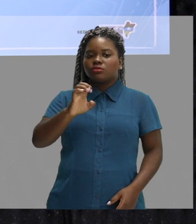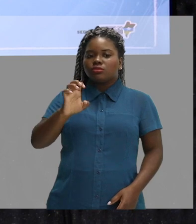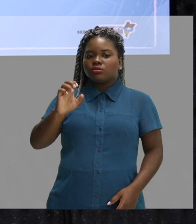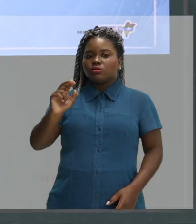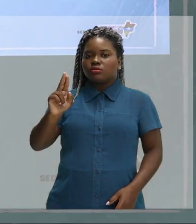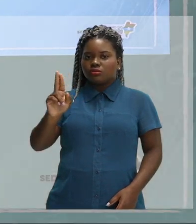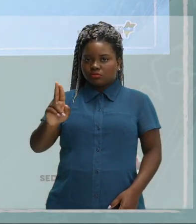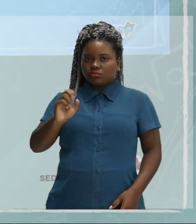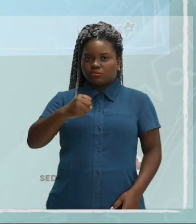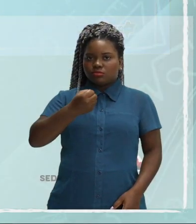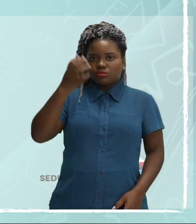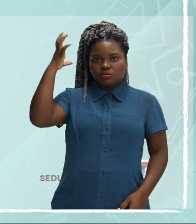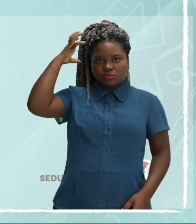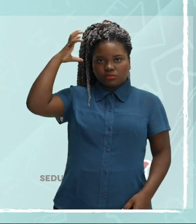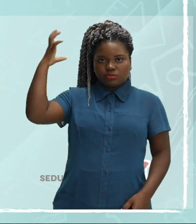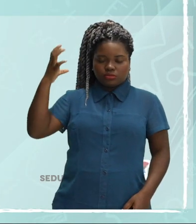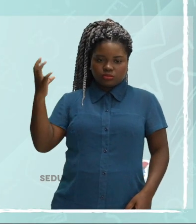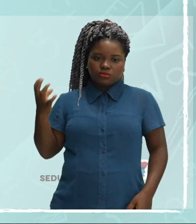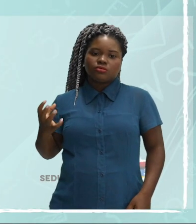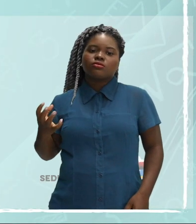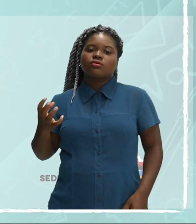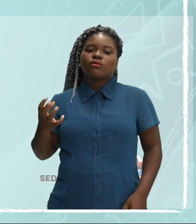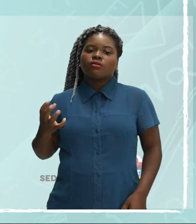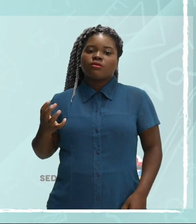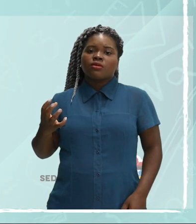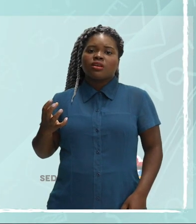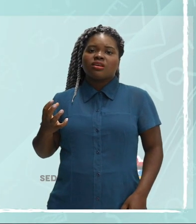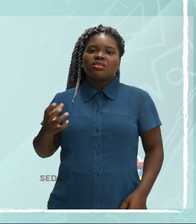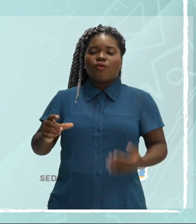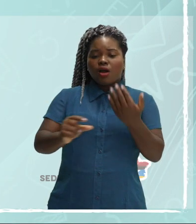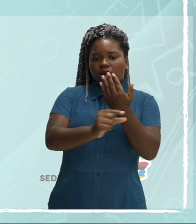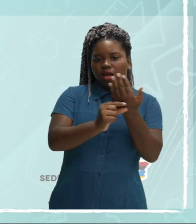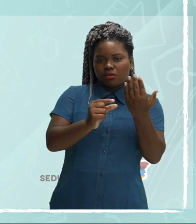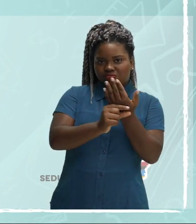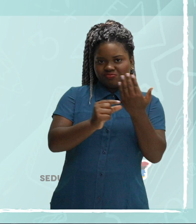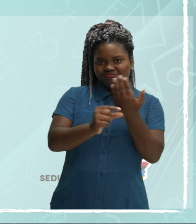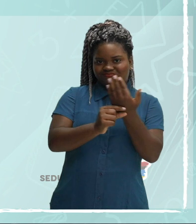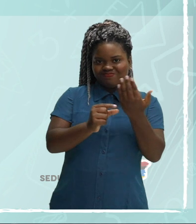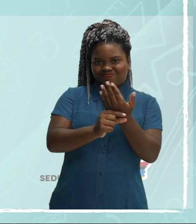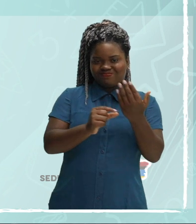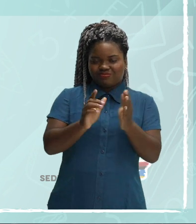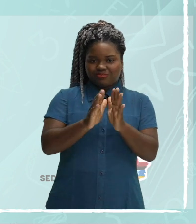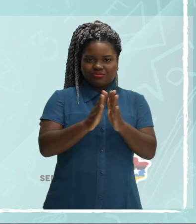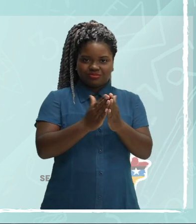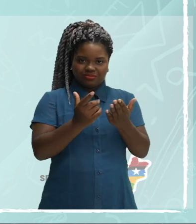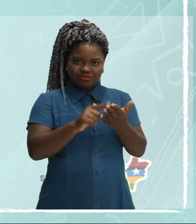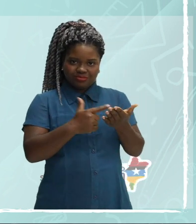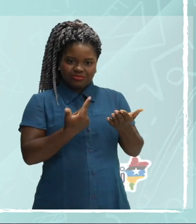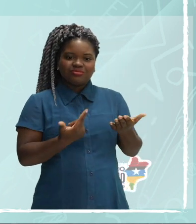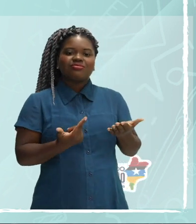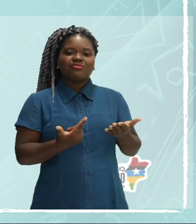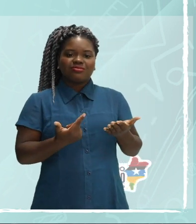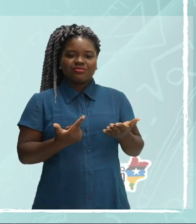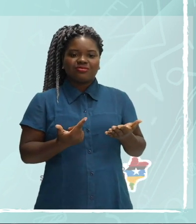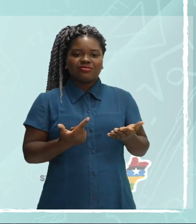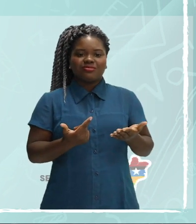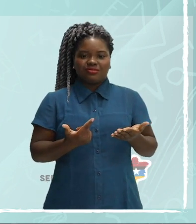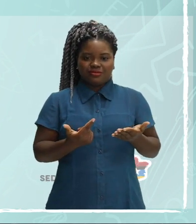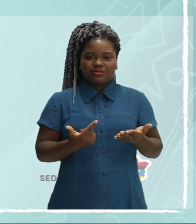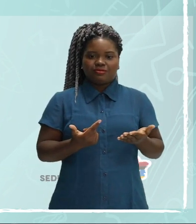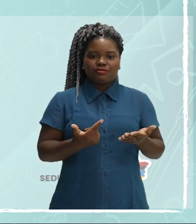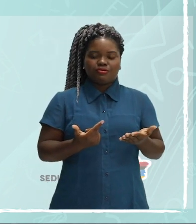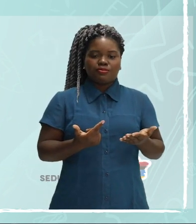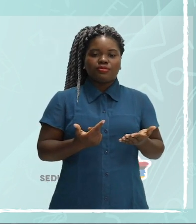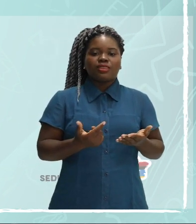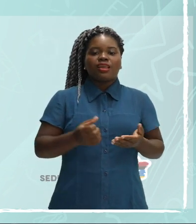participativa. A principal obra do Rousseau ela foi publicada no século seguinte ao século de Locke e de Hobbes, as publicações de Locke e